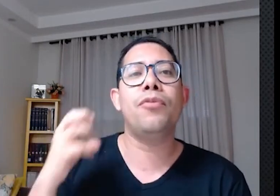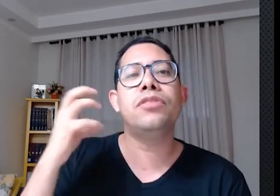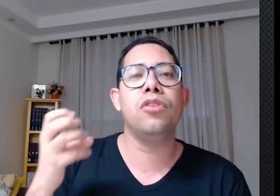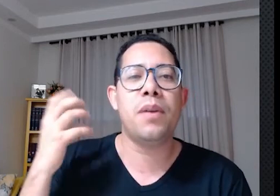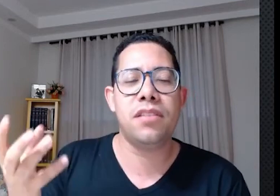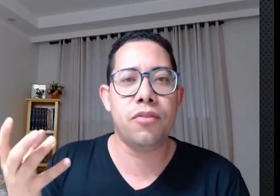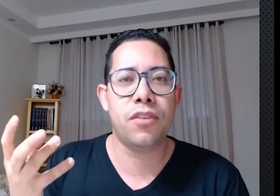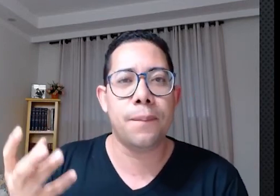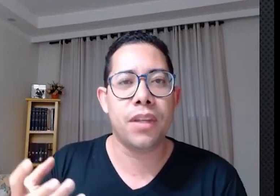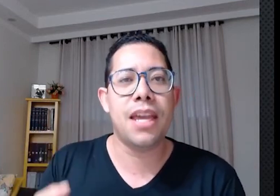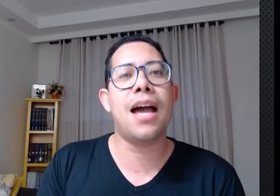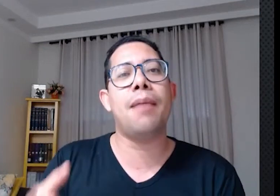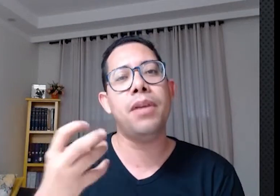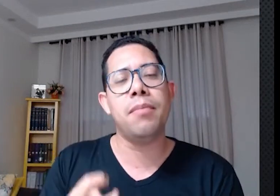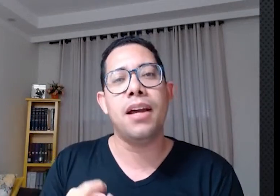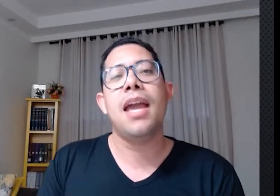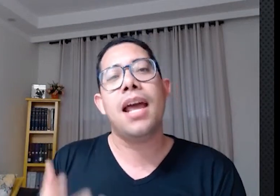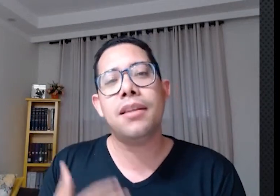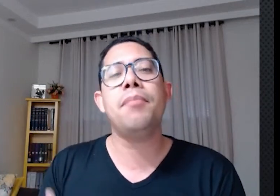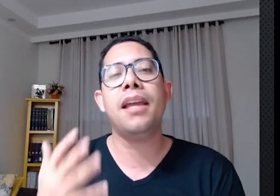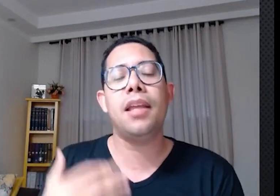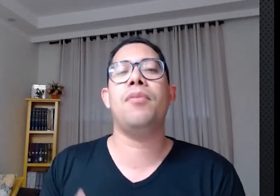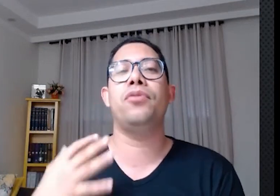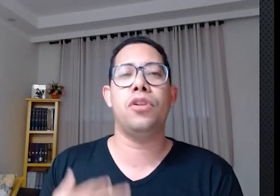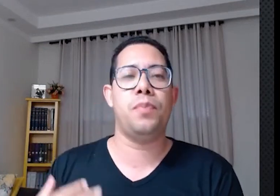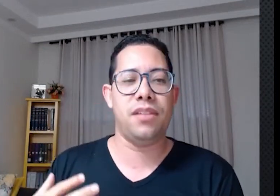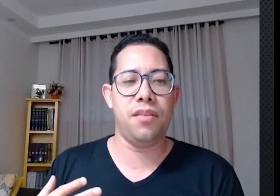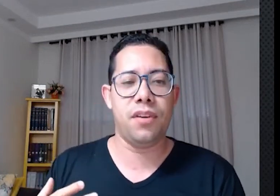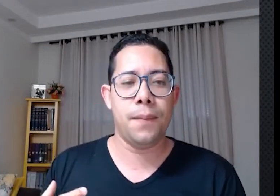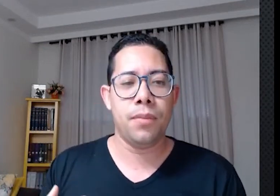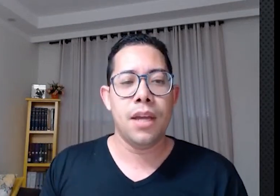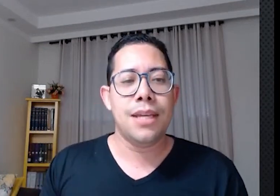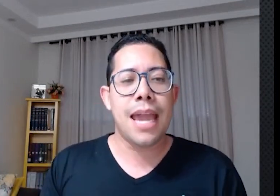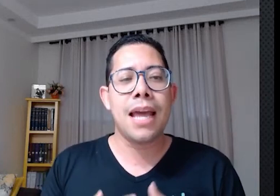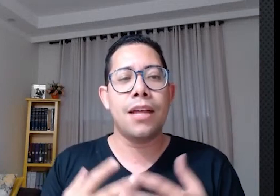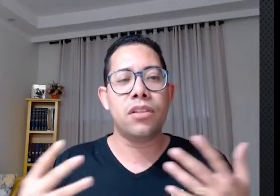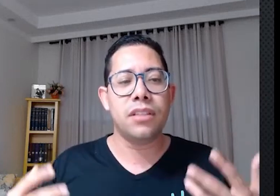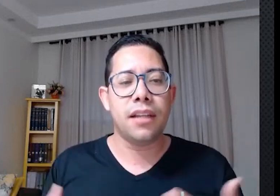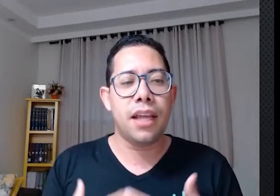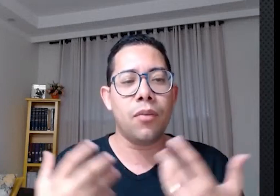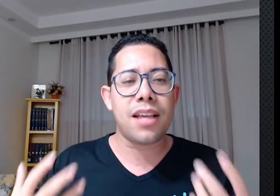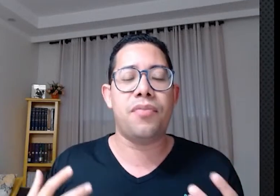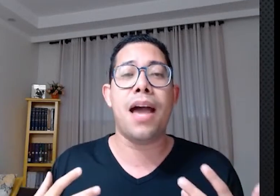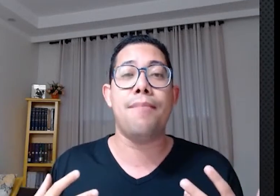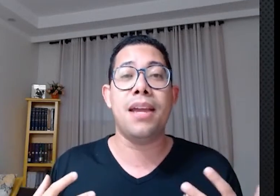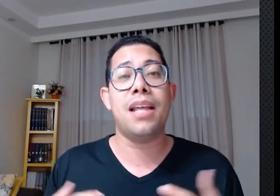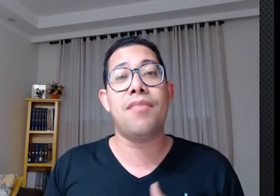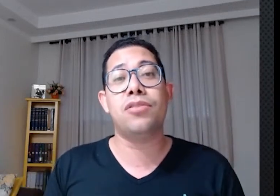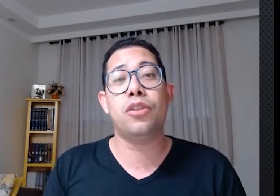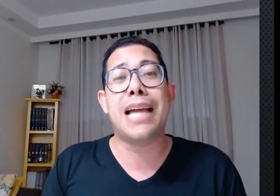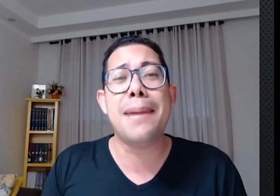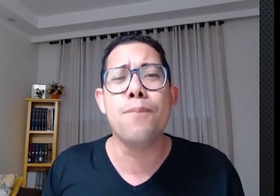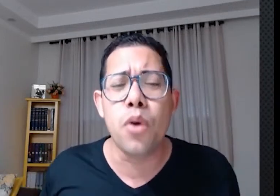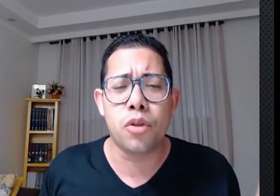uma função específica. E a Bíblia, ela também tem uma função específica. E ela, nós entendendo essa ferramenta, ela